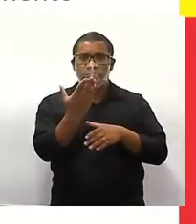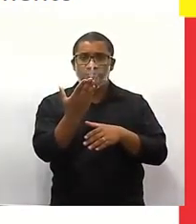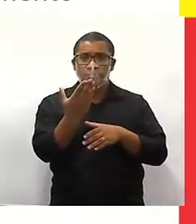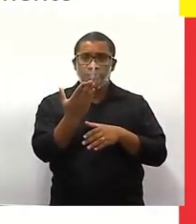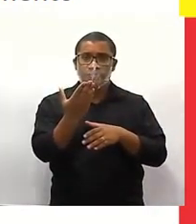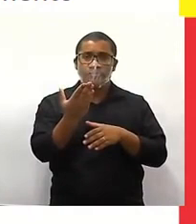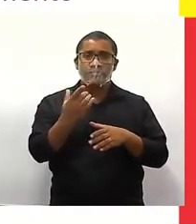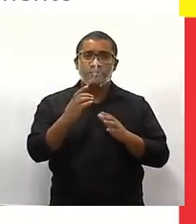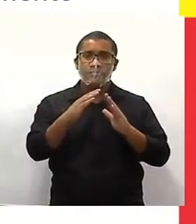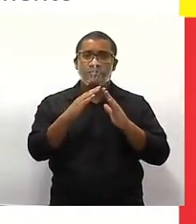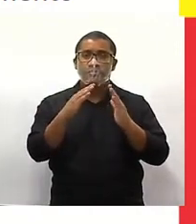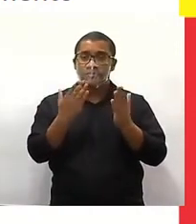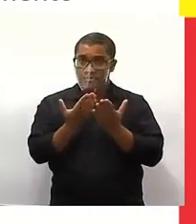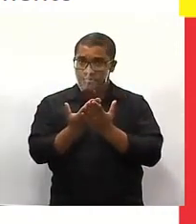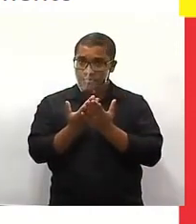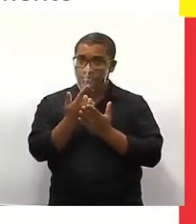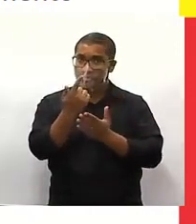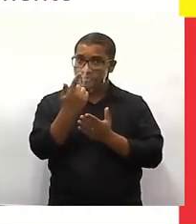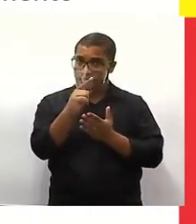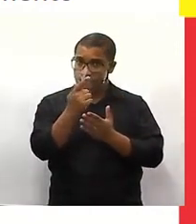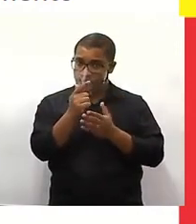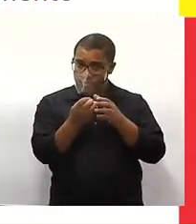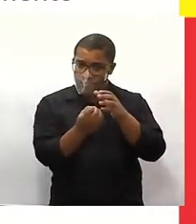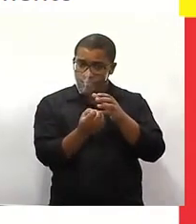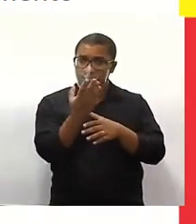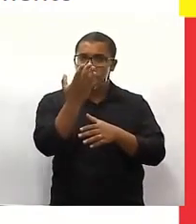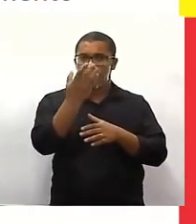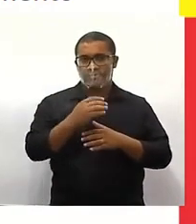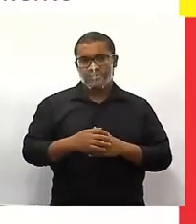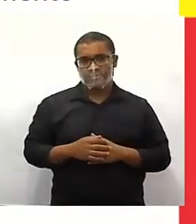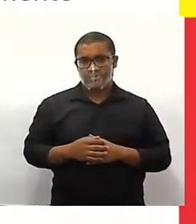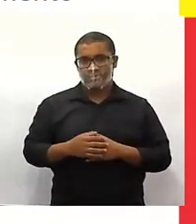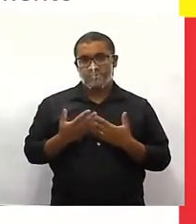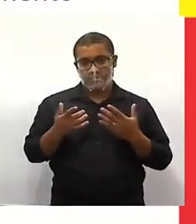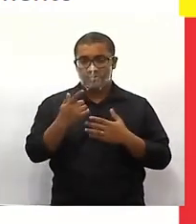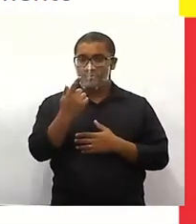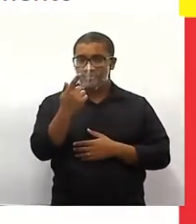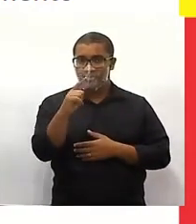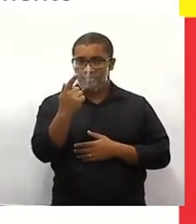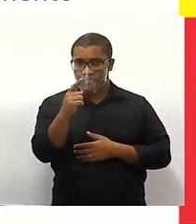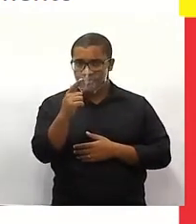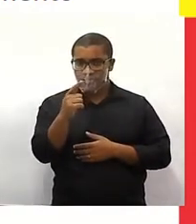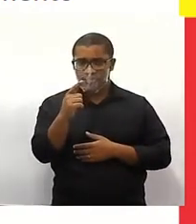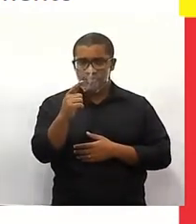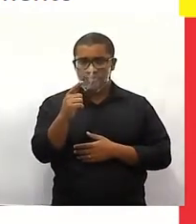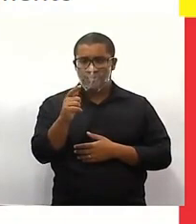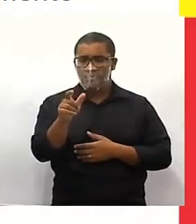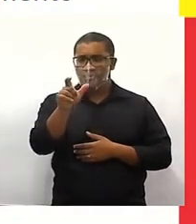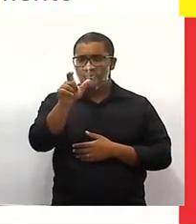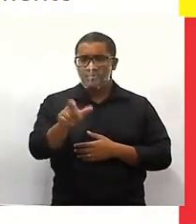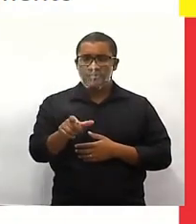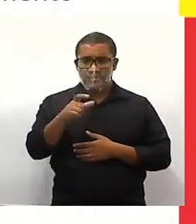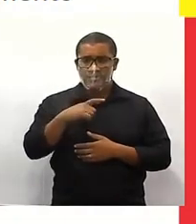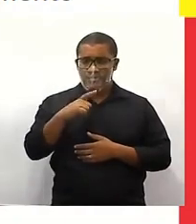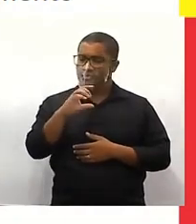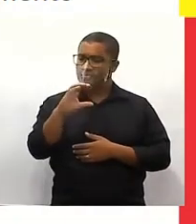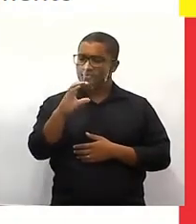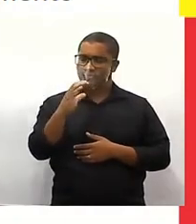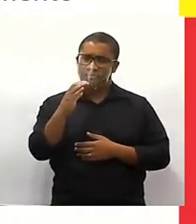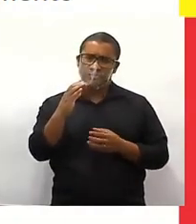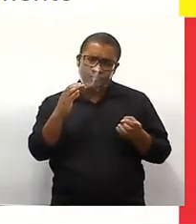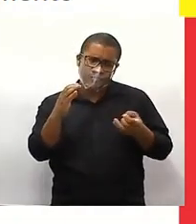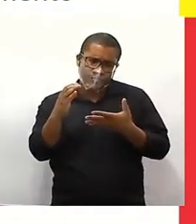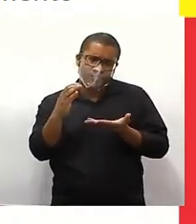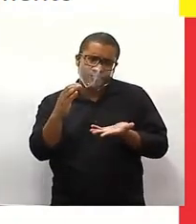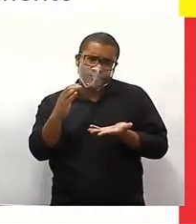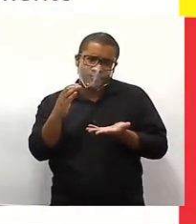das escolas geográficas, né? Então, a geografia como ciência é uma ciência recente, né? Ela